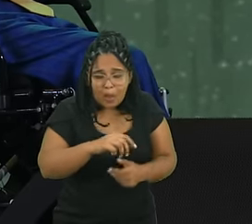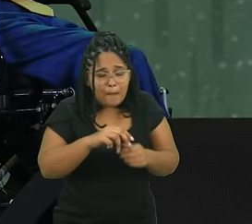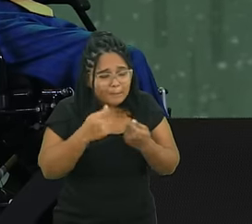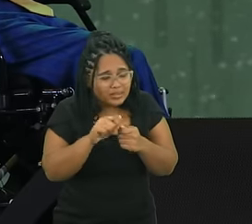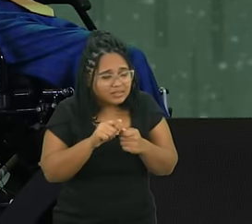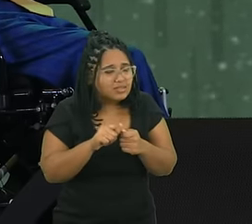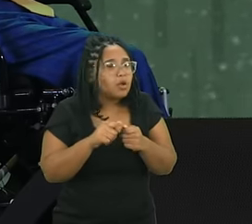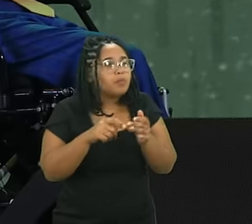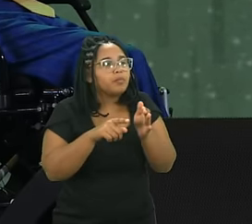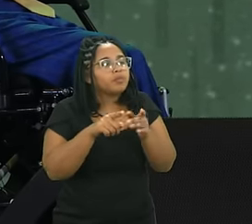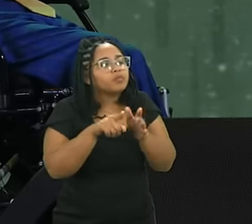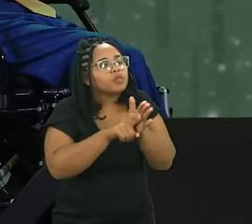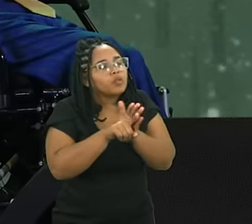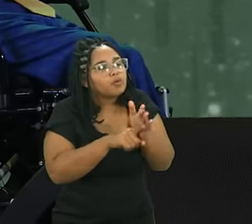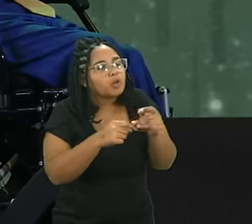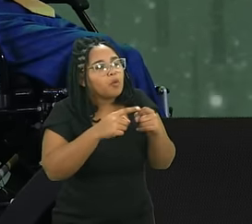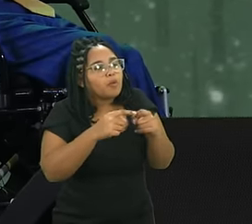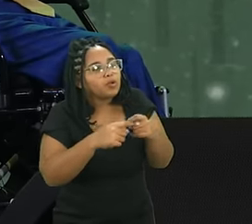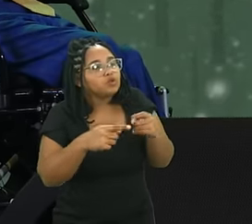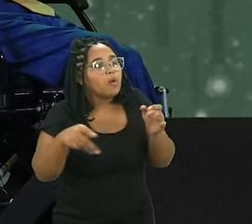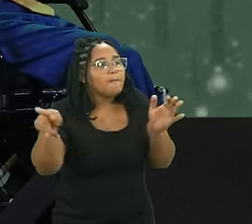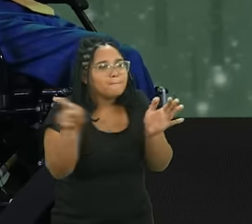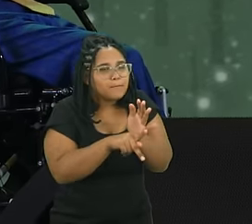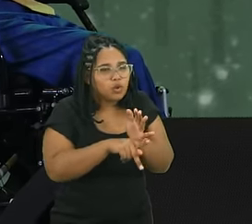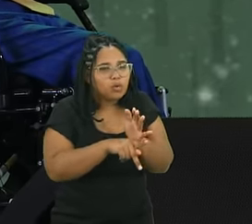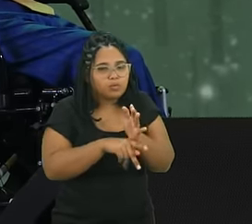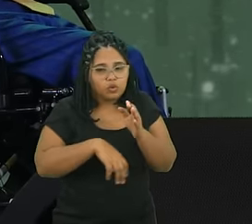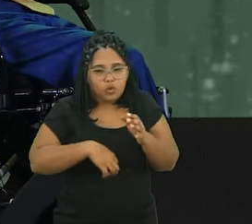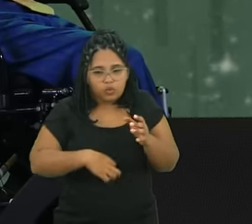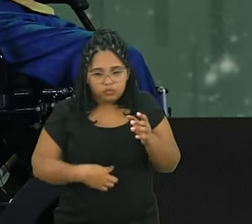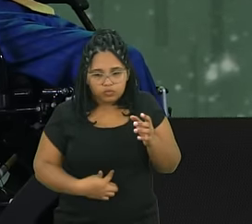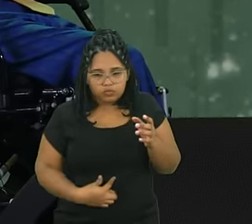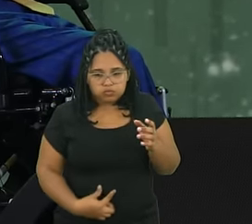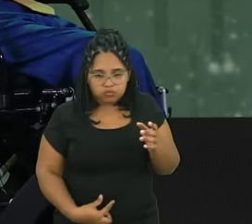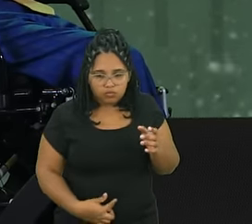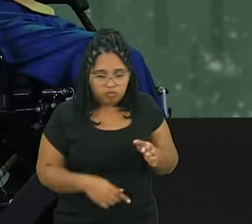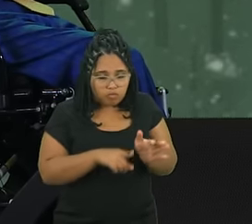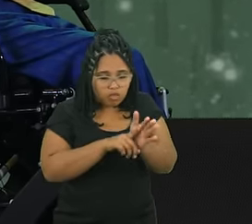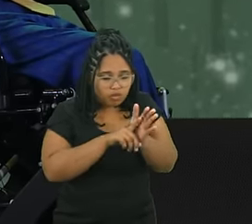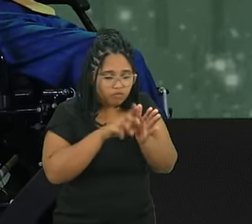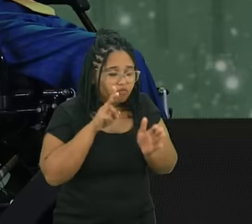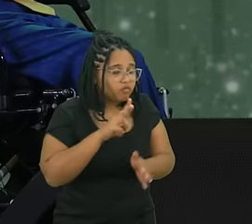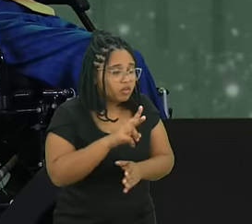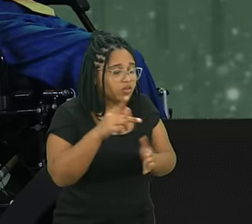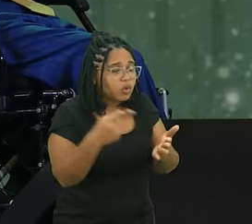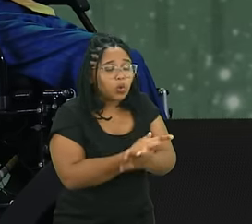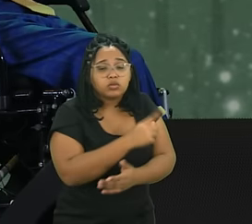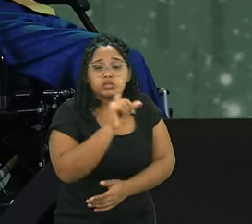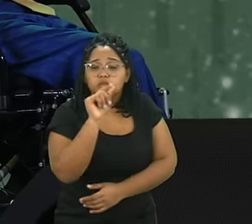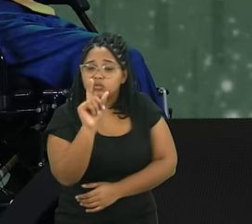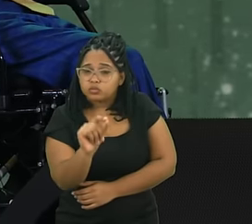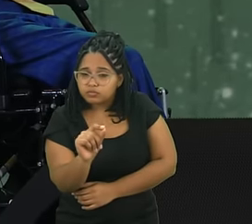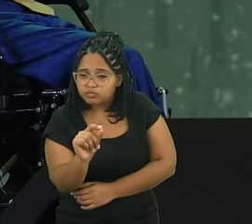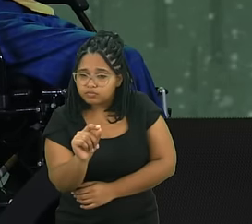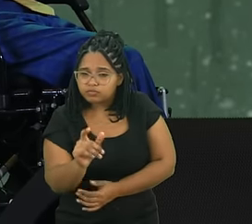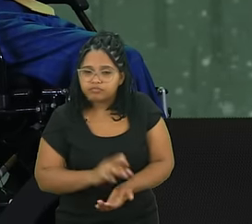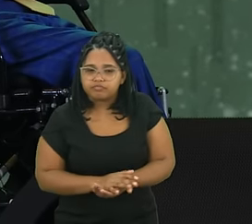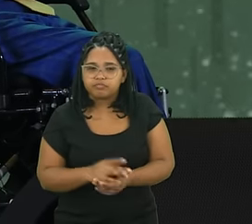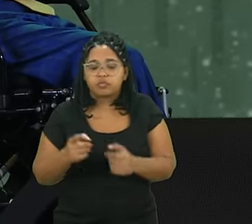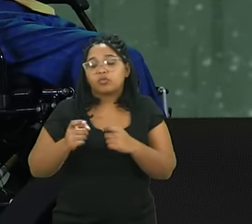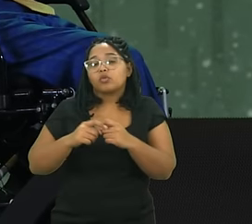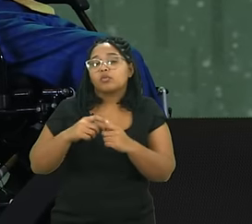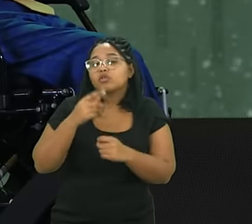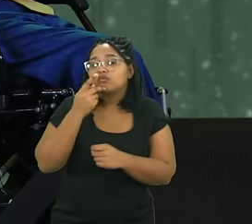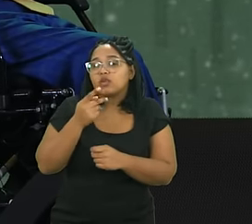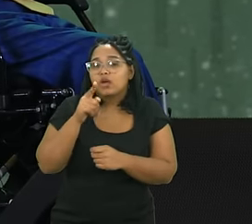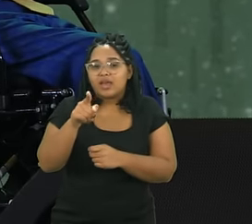gastroenterologista para que possa fazer um exame nele, para ver o que está acontecendo. E ali o médico disse que ele estava